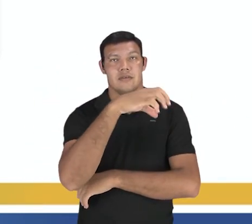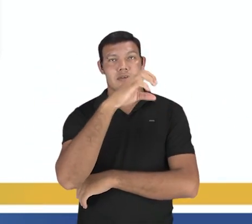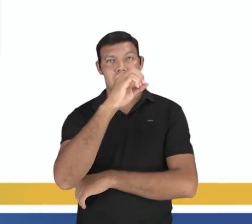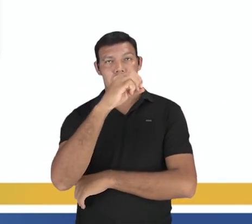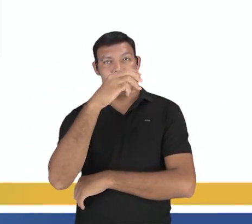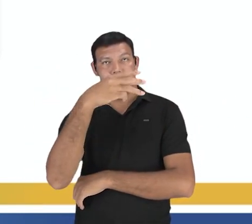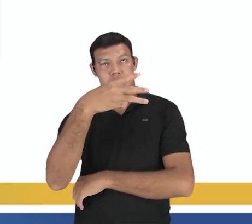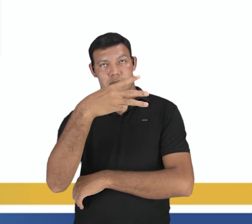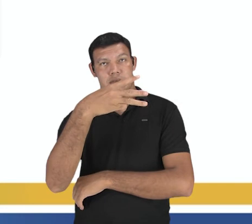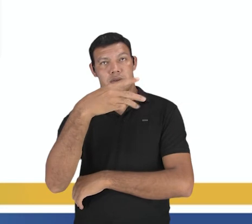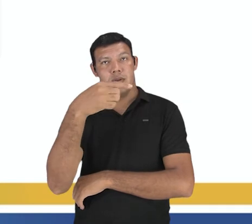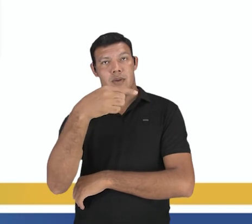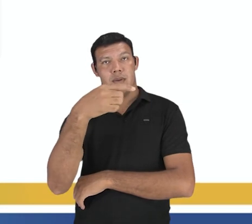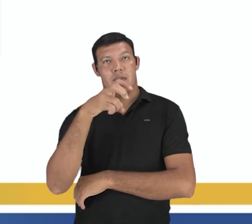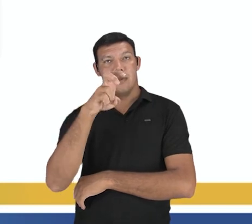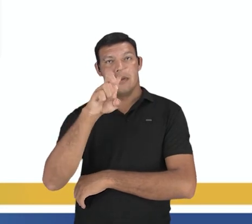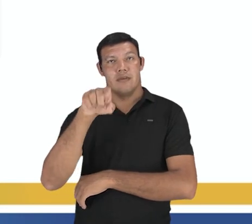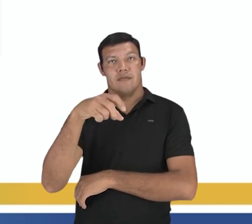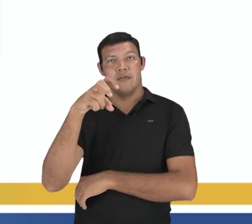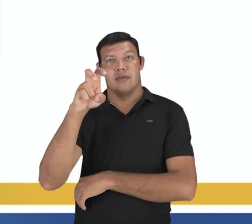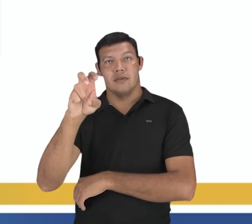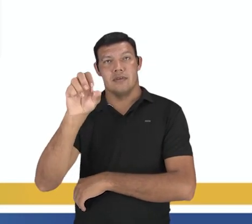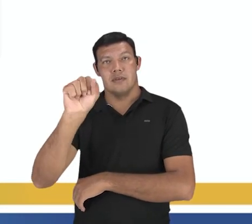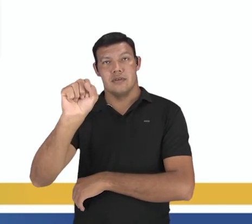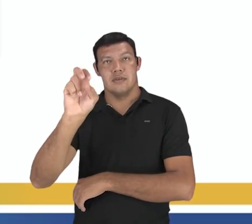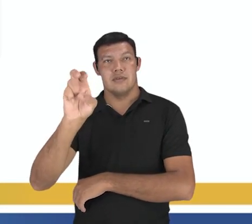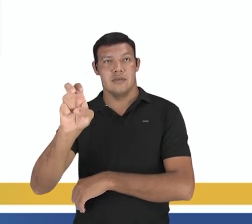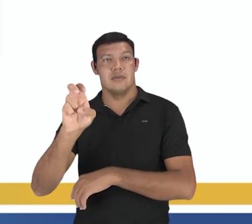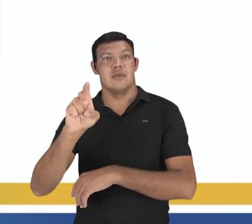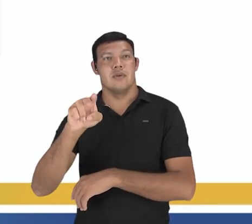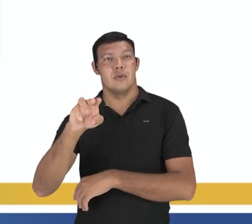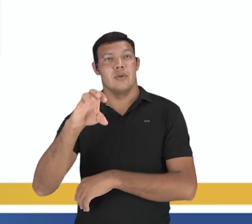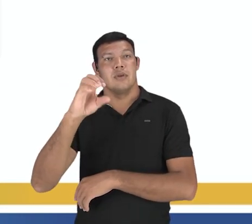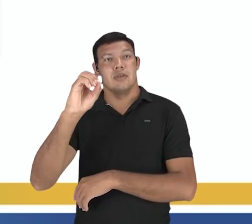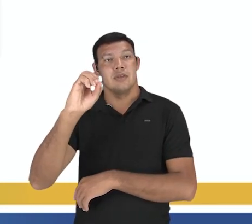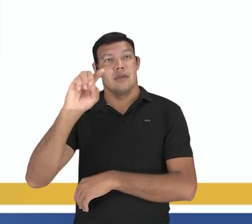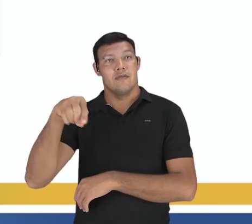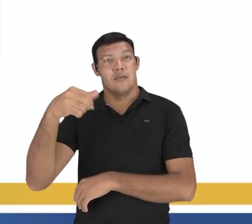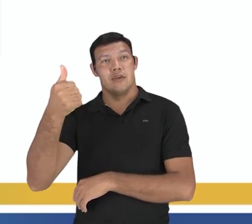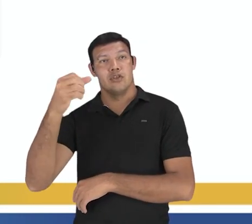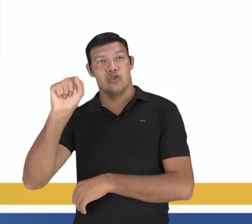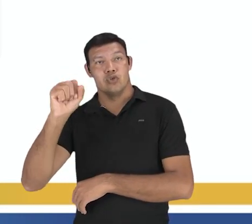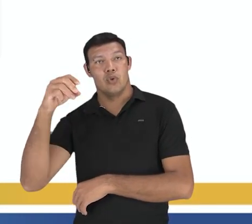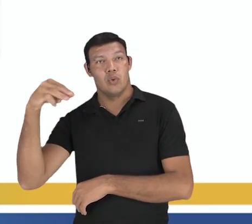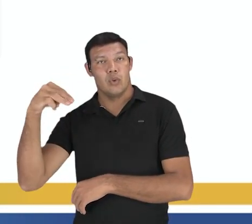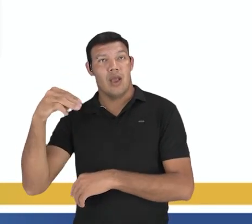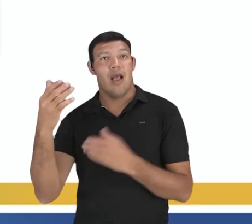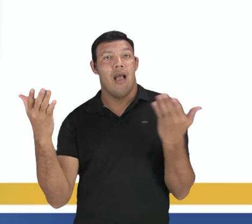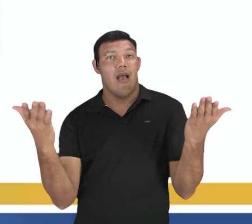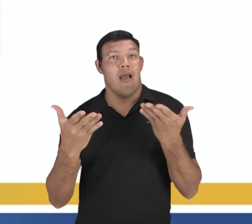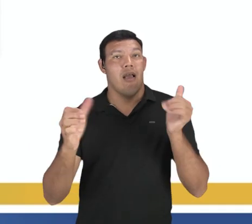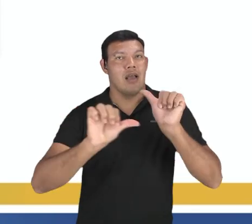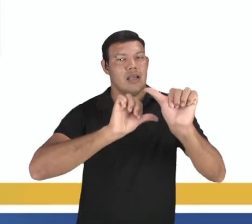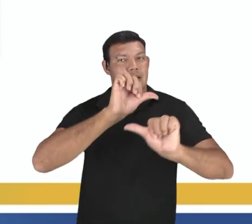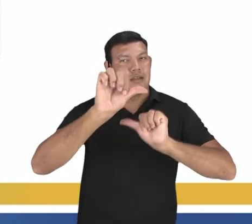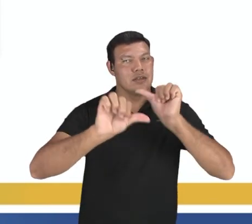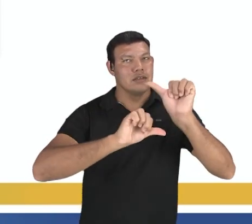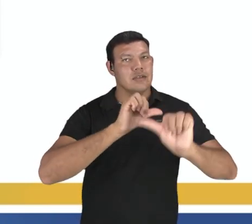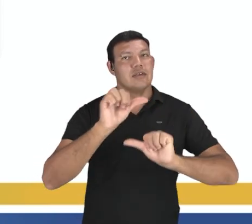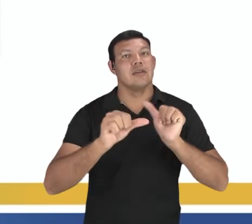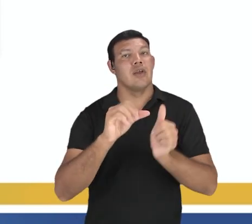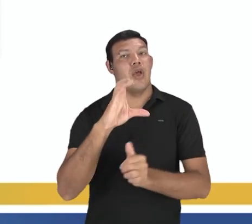6,03 - 5,85 carga 0,18 metros agora devemos transformar o